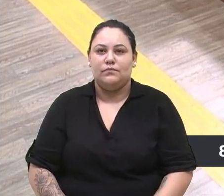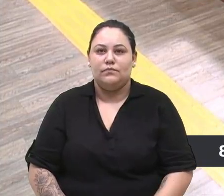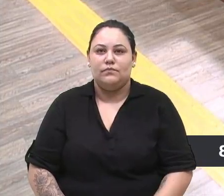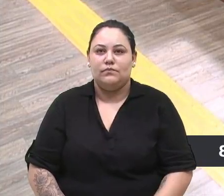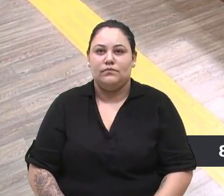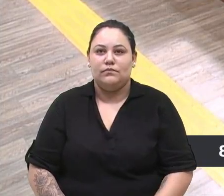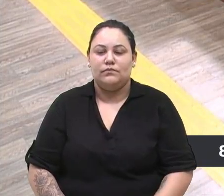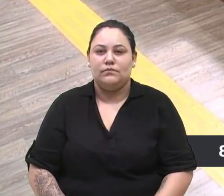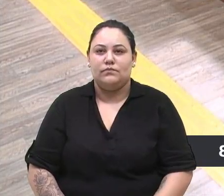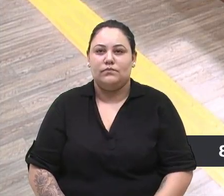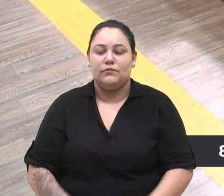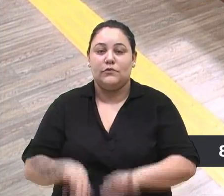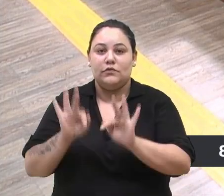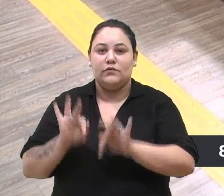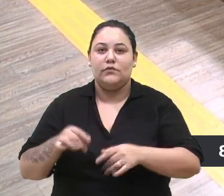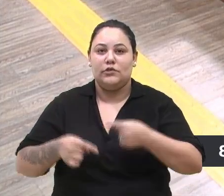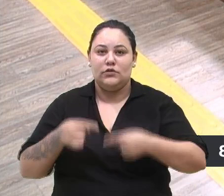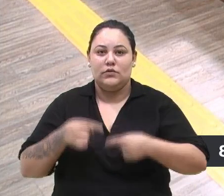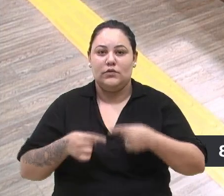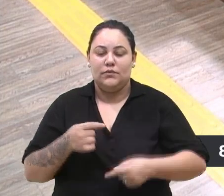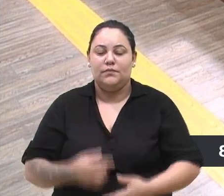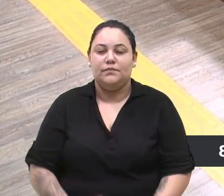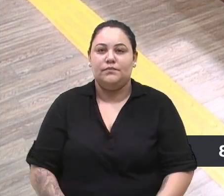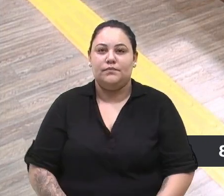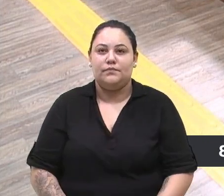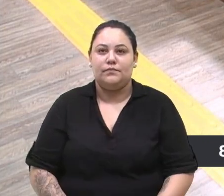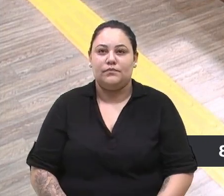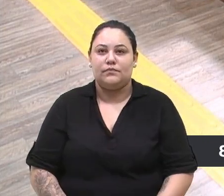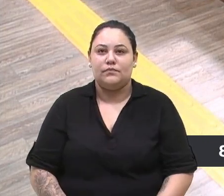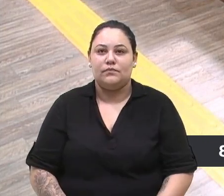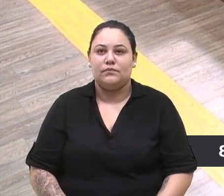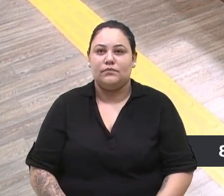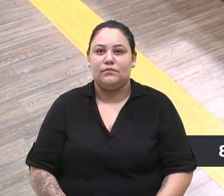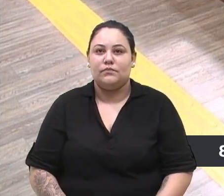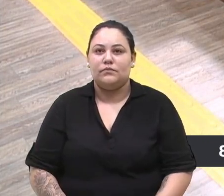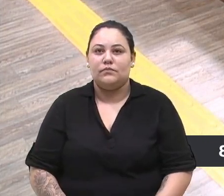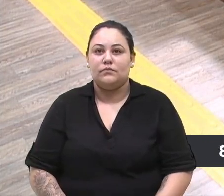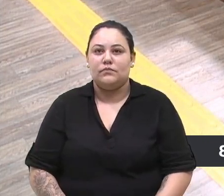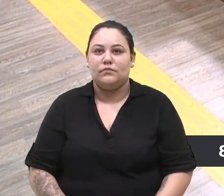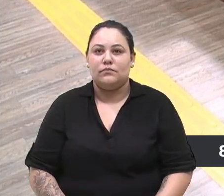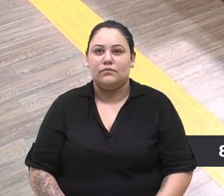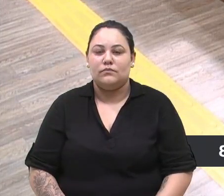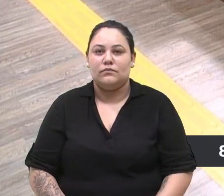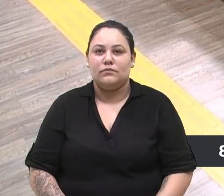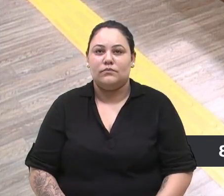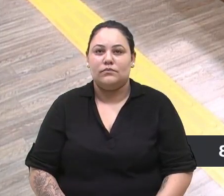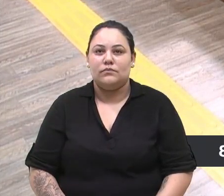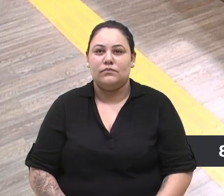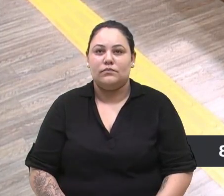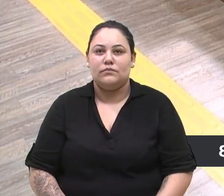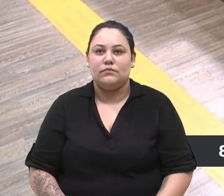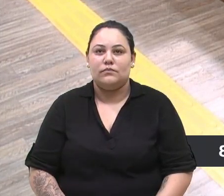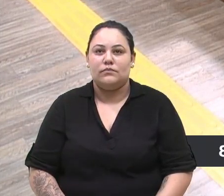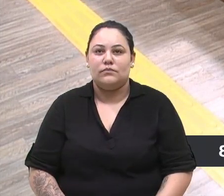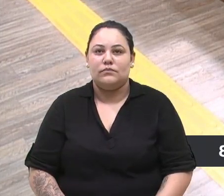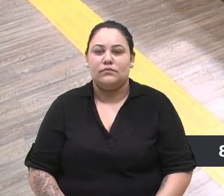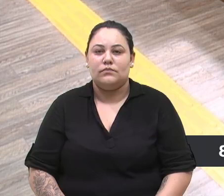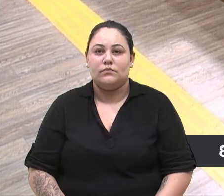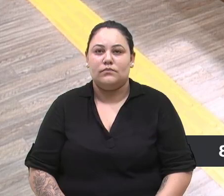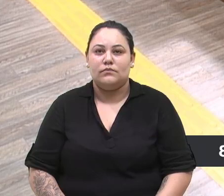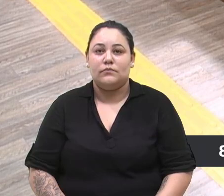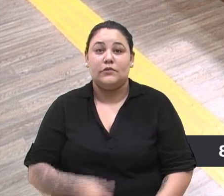encerrada a discussão. Desculpa. Pediu, perdão. Em discussão, quer declarar voto ou